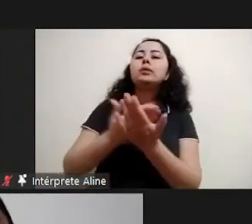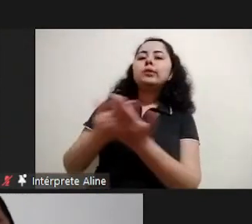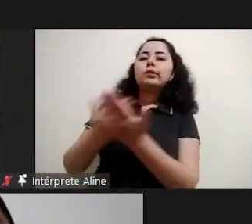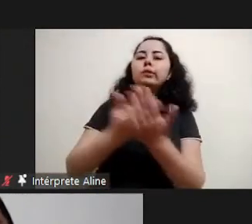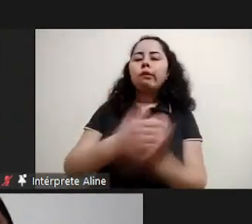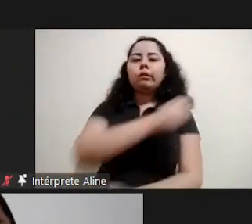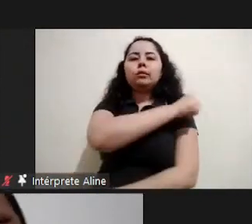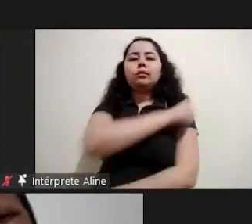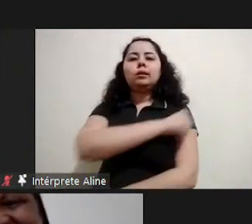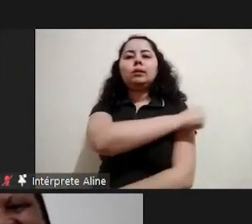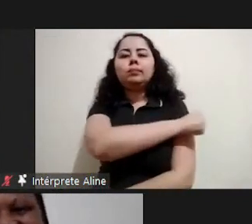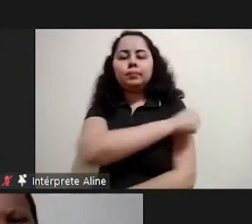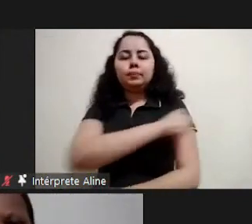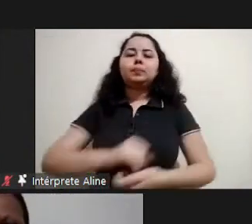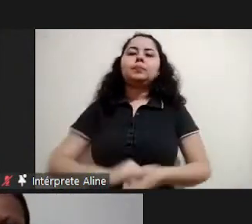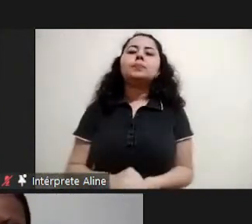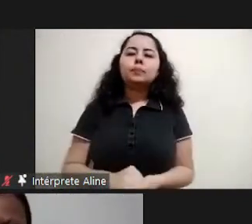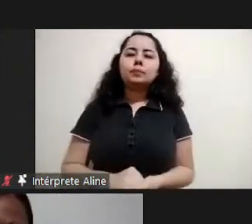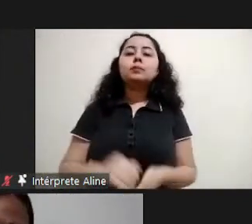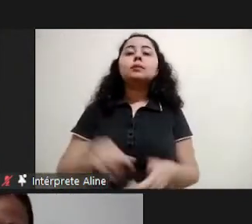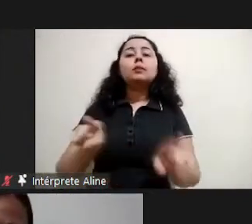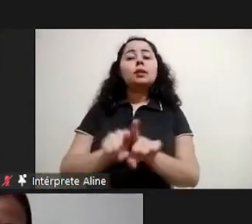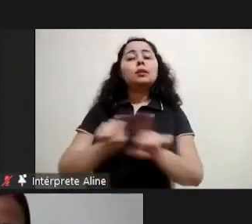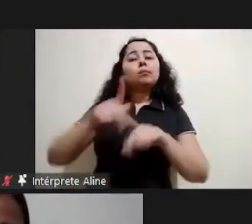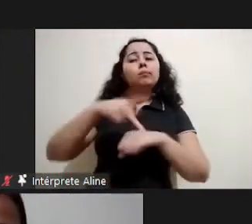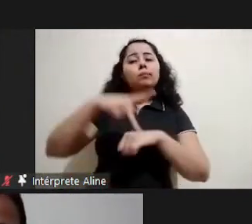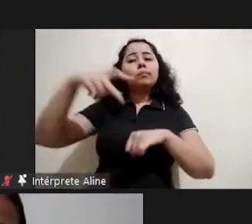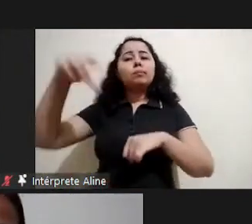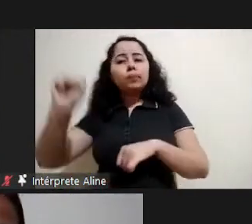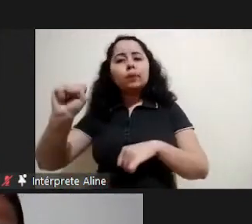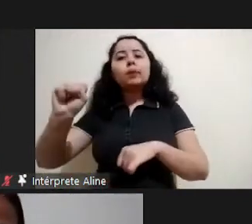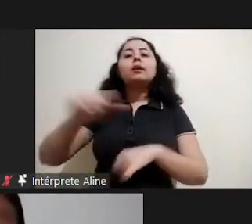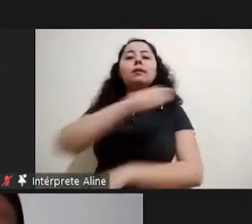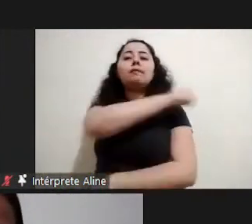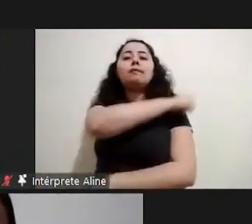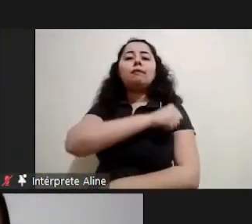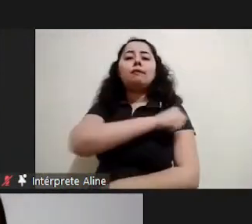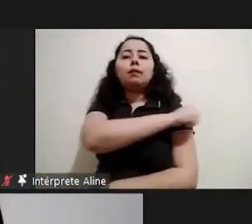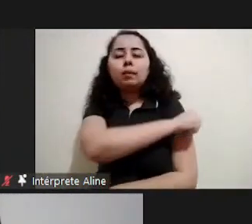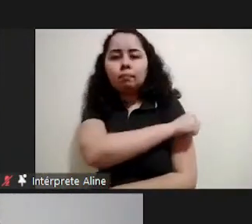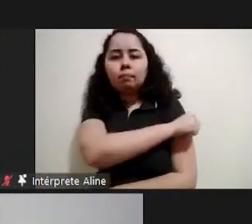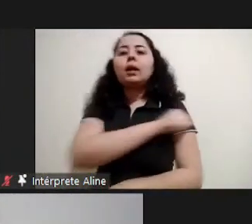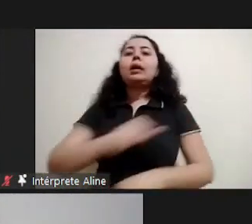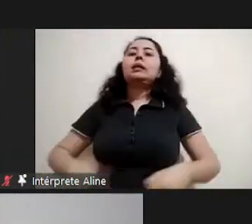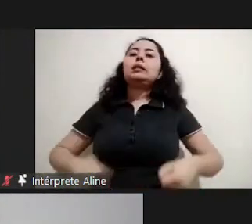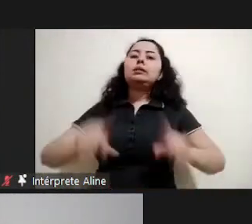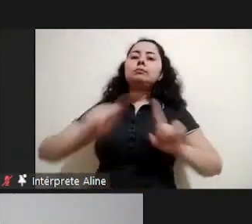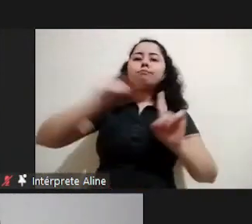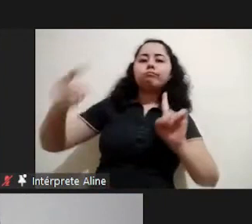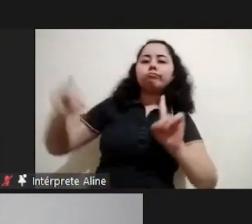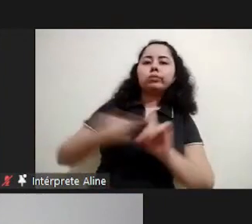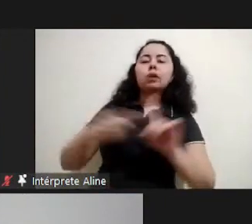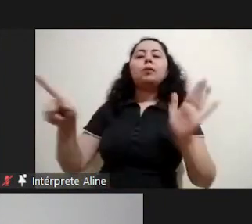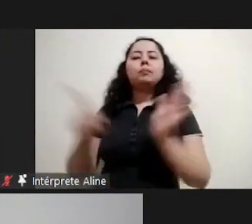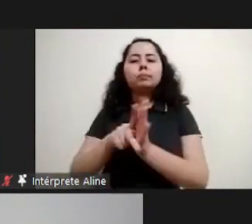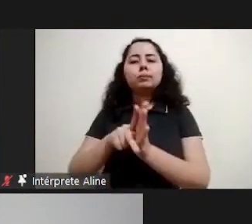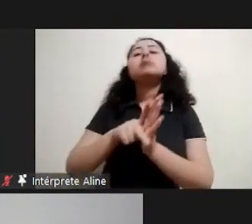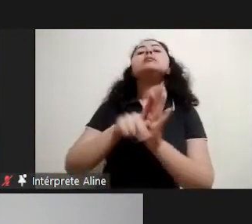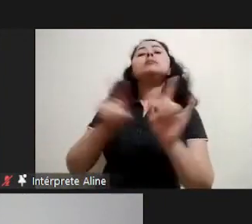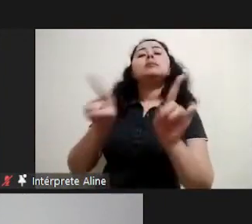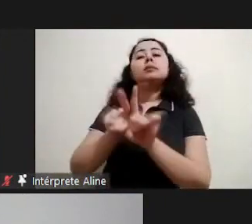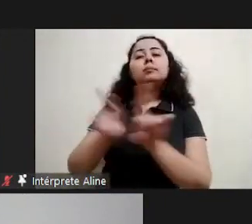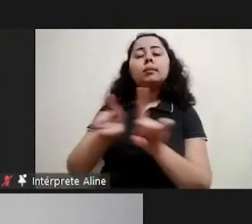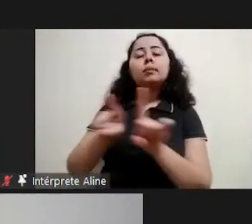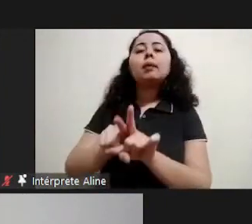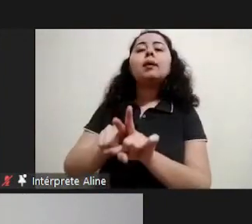Beraldo, especialização em enfermagem obstétrica pela Escola de Enfermagem Hermantina Beraldo e pela Associação Brasileira